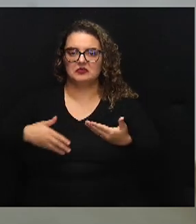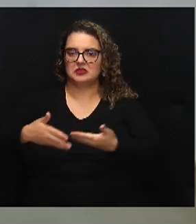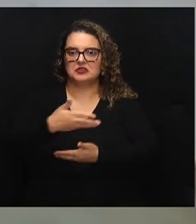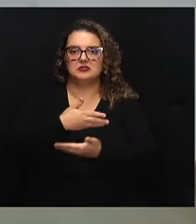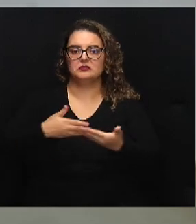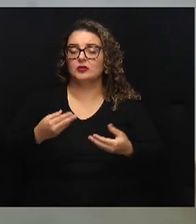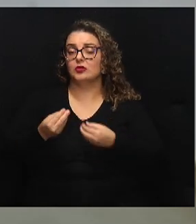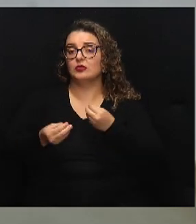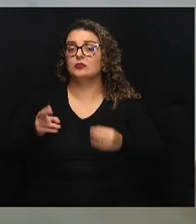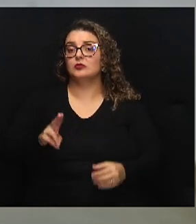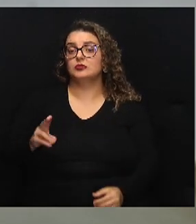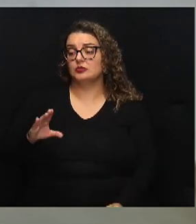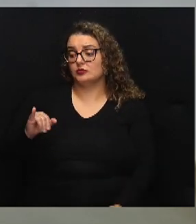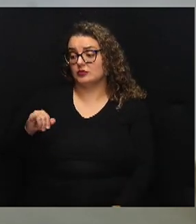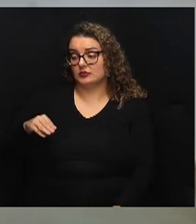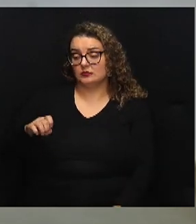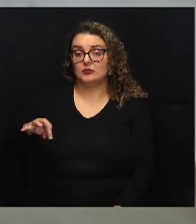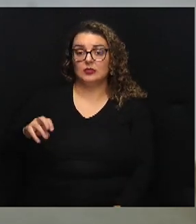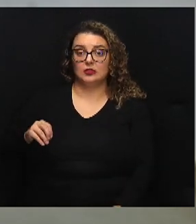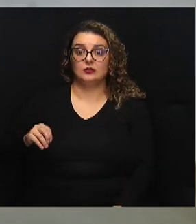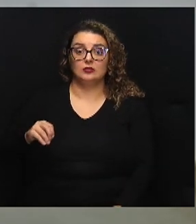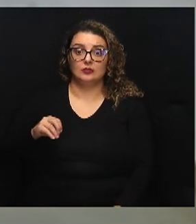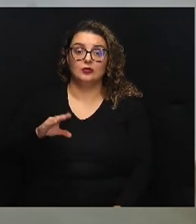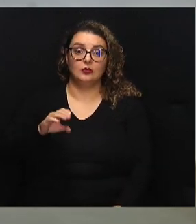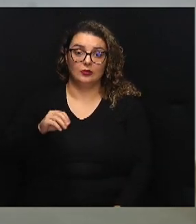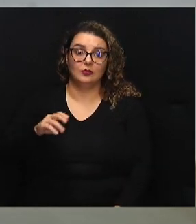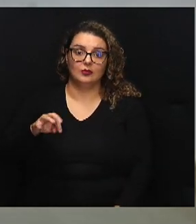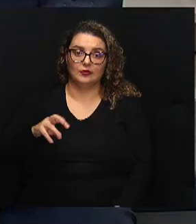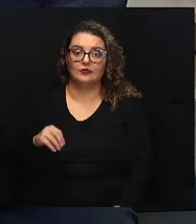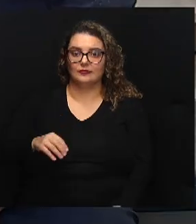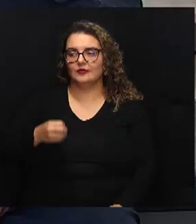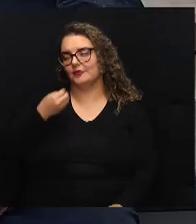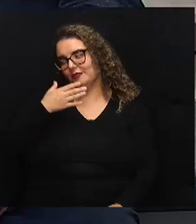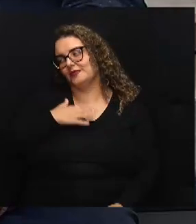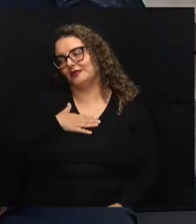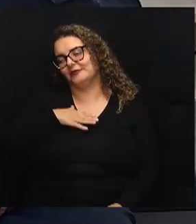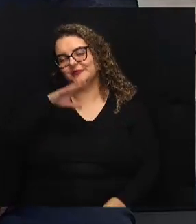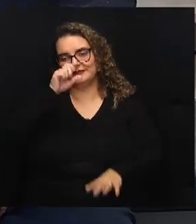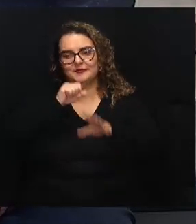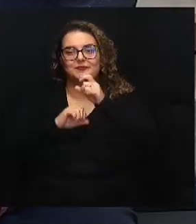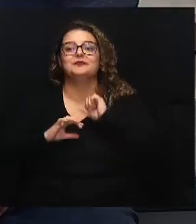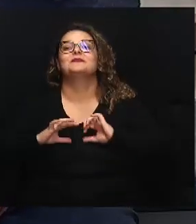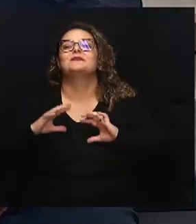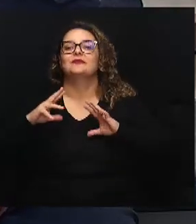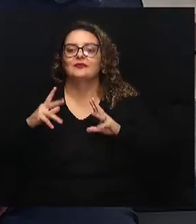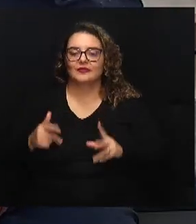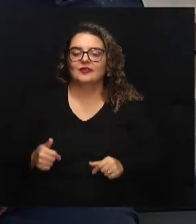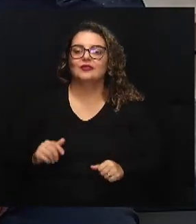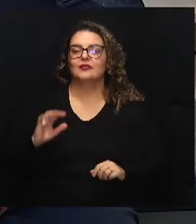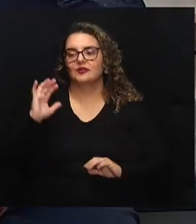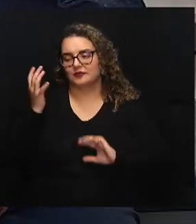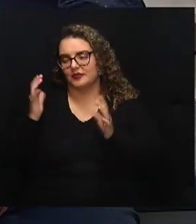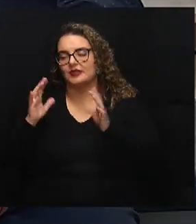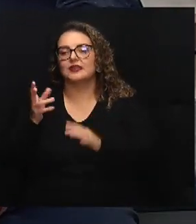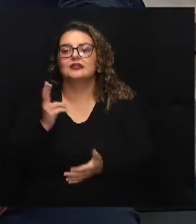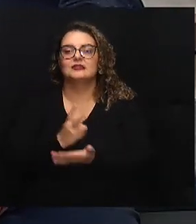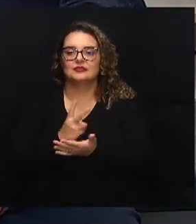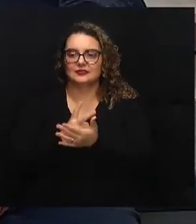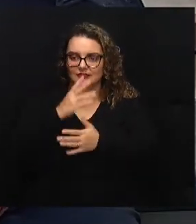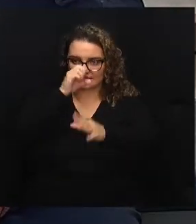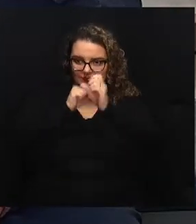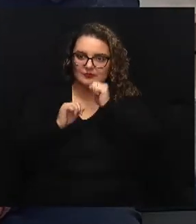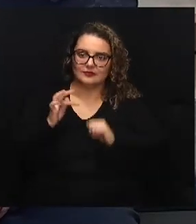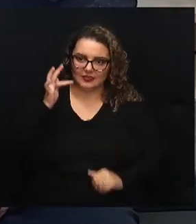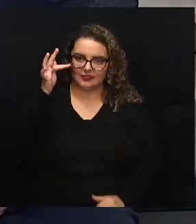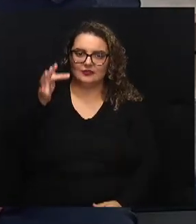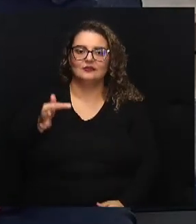usar o cimento e o concreto. Então foi muito bom para mim, foi um aprendizado. Sempre, tudo que nos acontece é sempre aprendizado para o